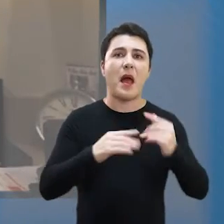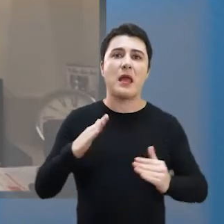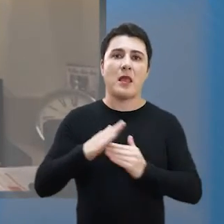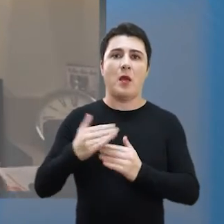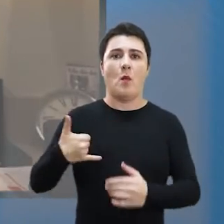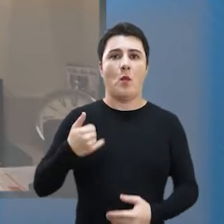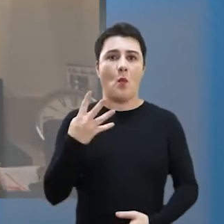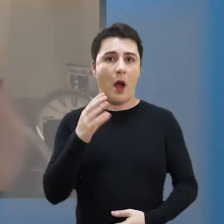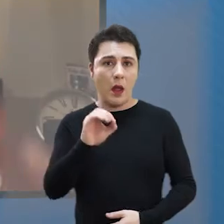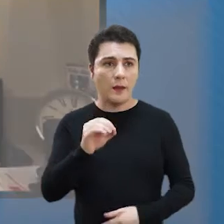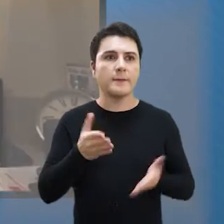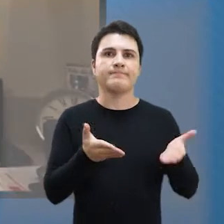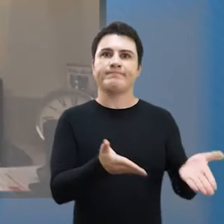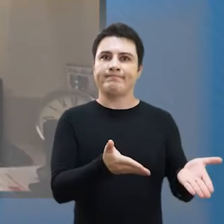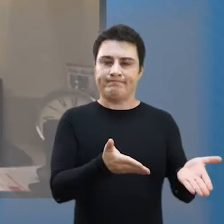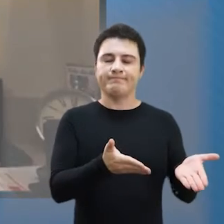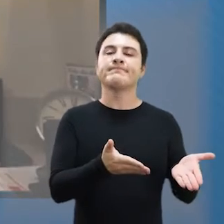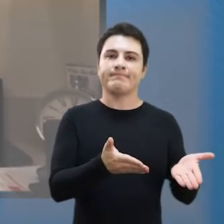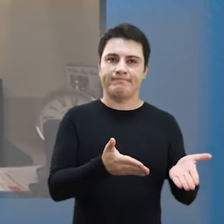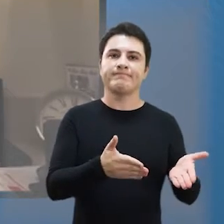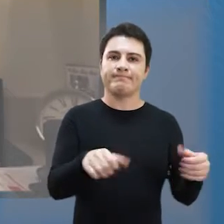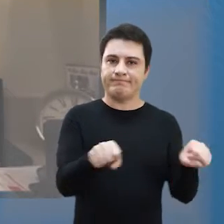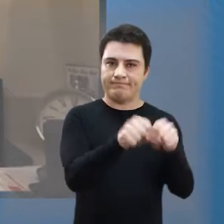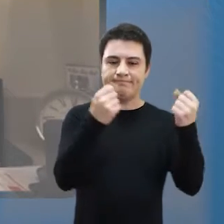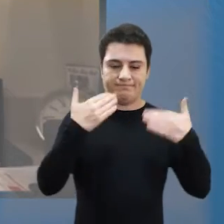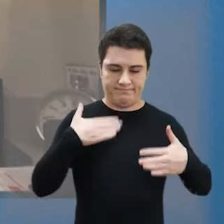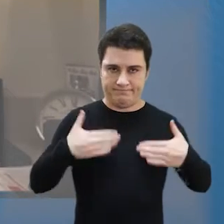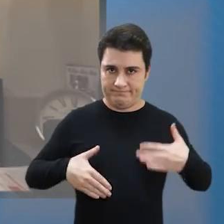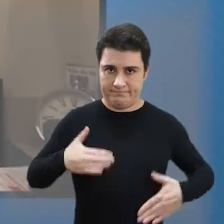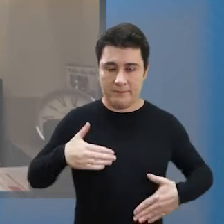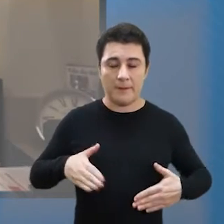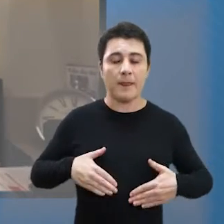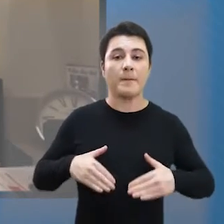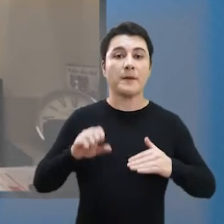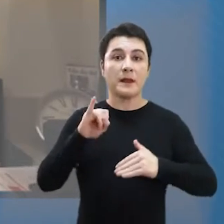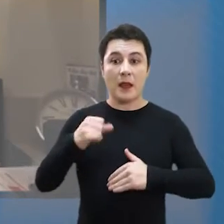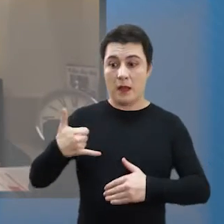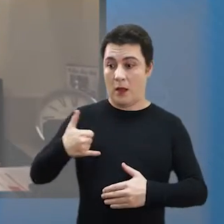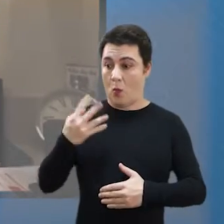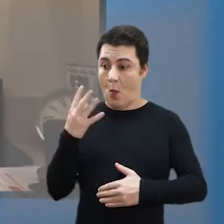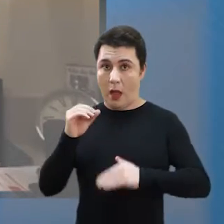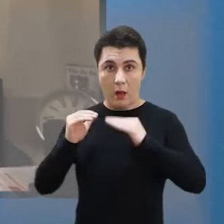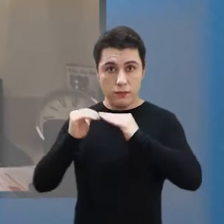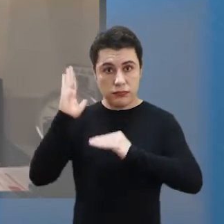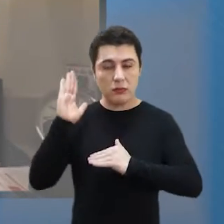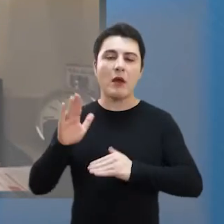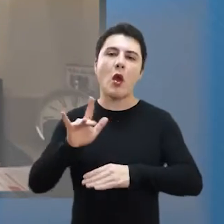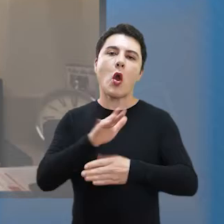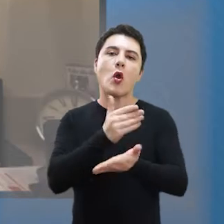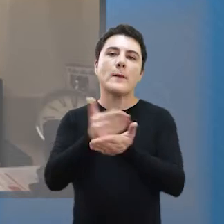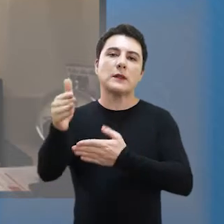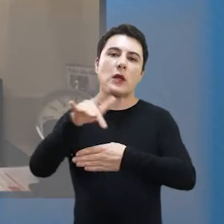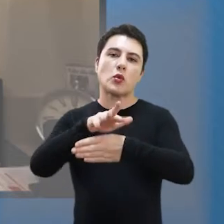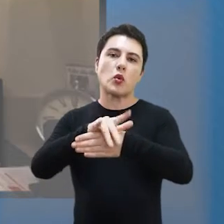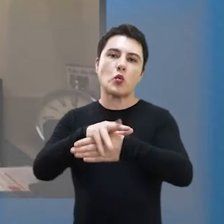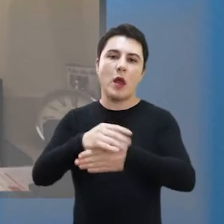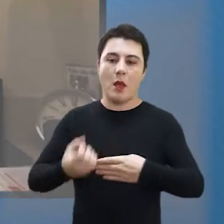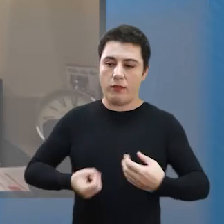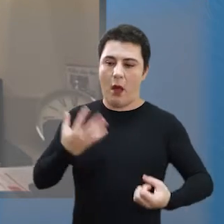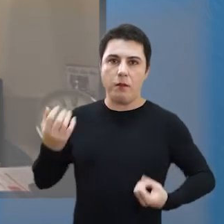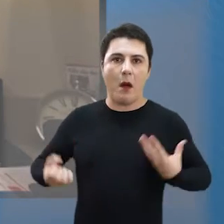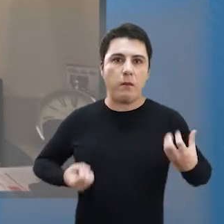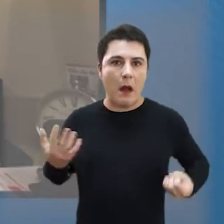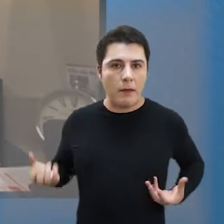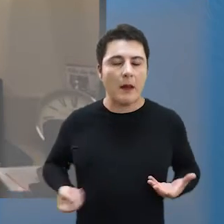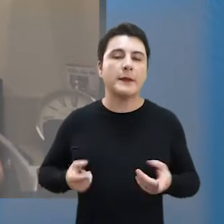40 anos em homens é grande essa parte de trauma. A partir dos 40 anos de idade, aí começam a vir as doenças, vamos falar